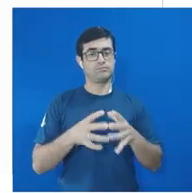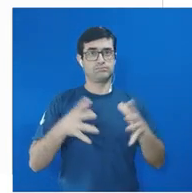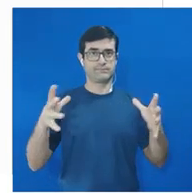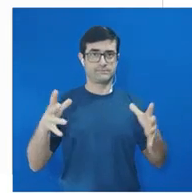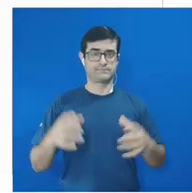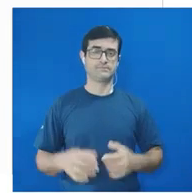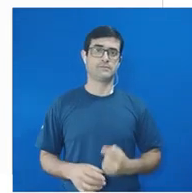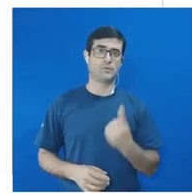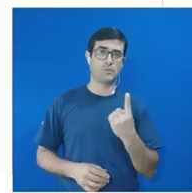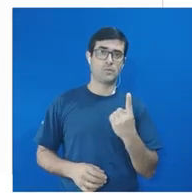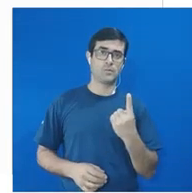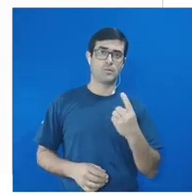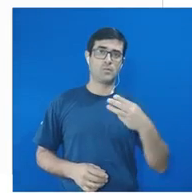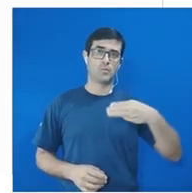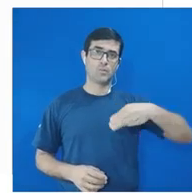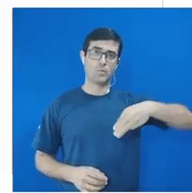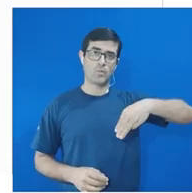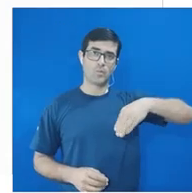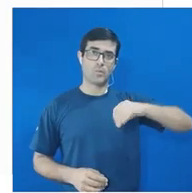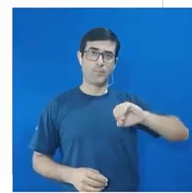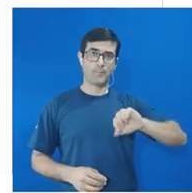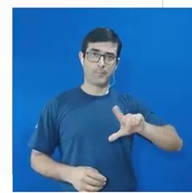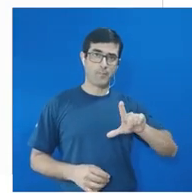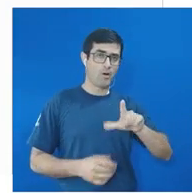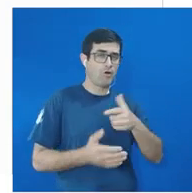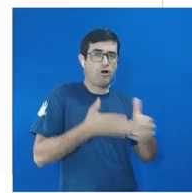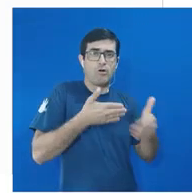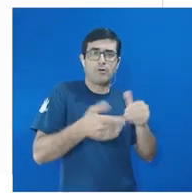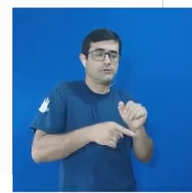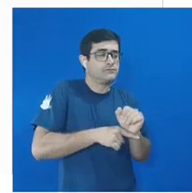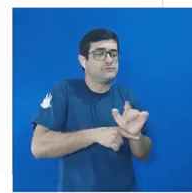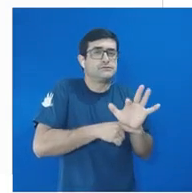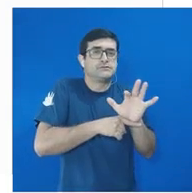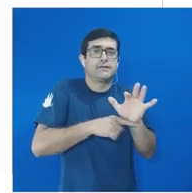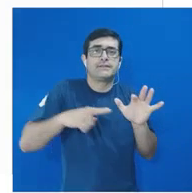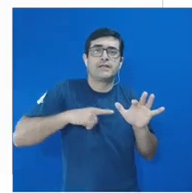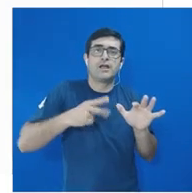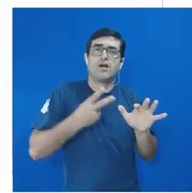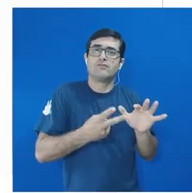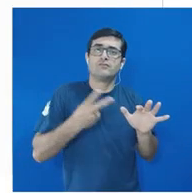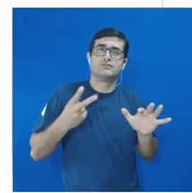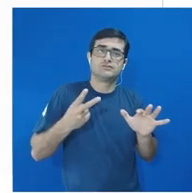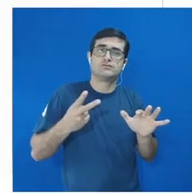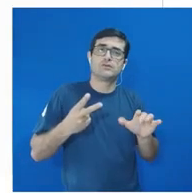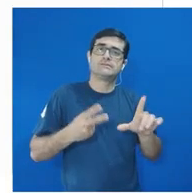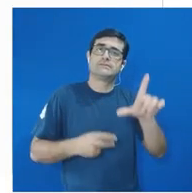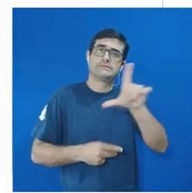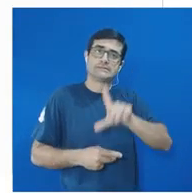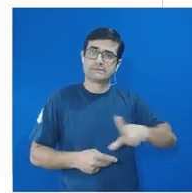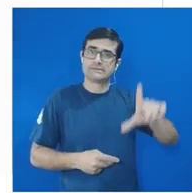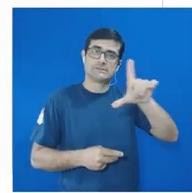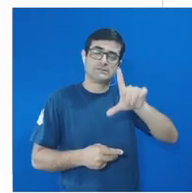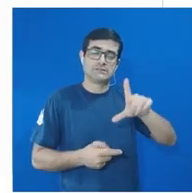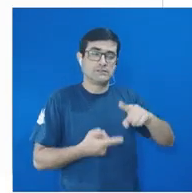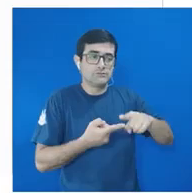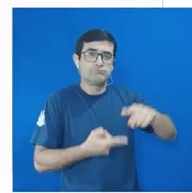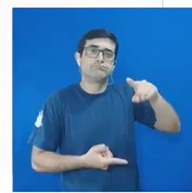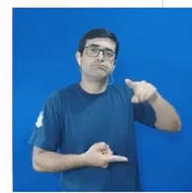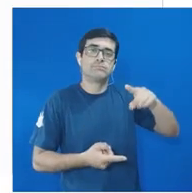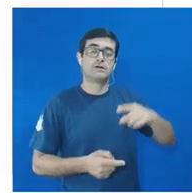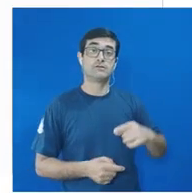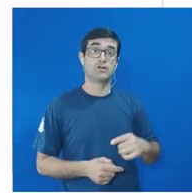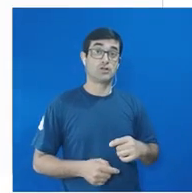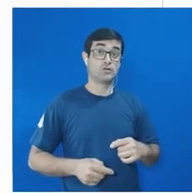aumentar. Então, 1 mol de qualquer gás tem aproximadamente 22